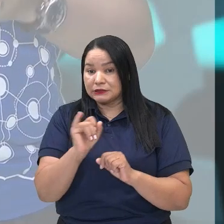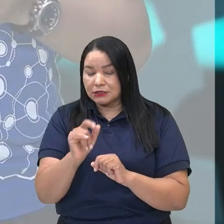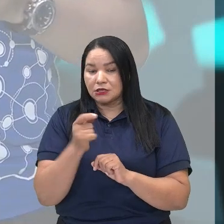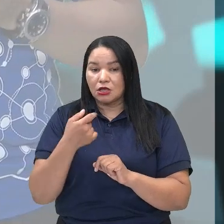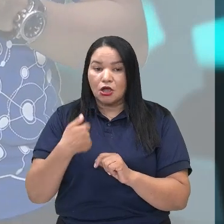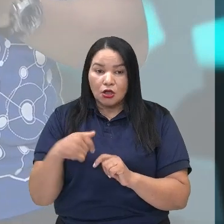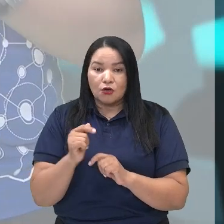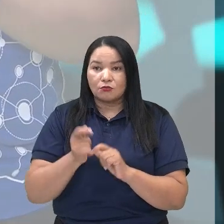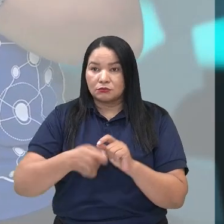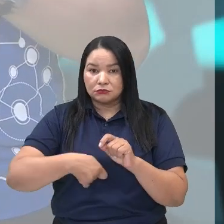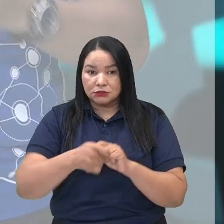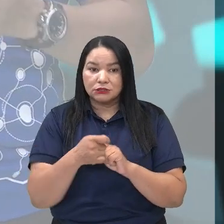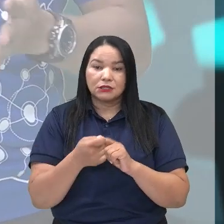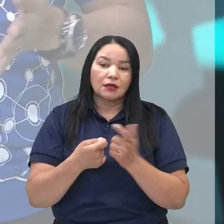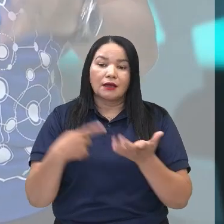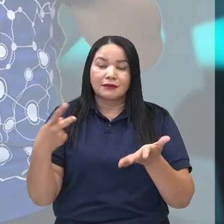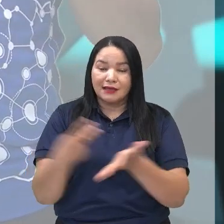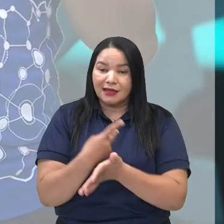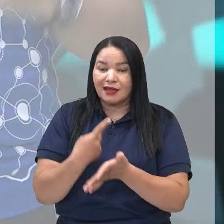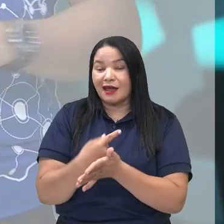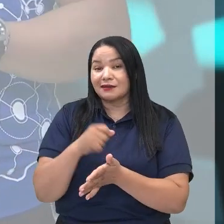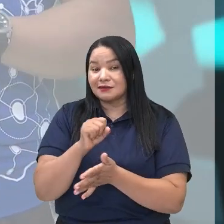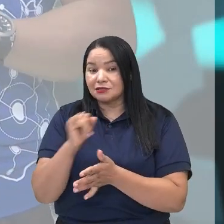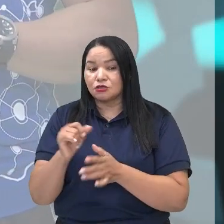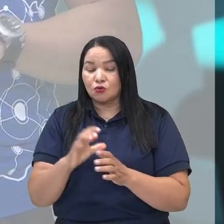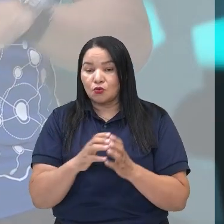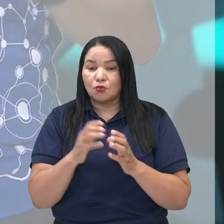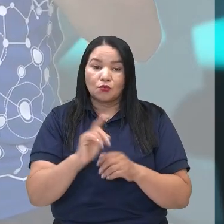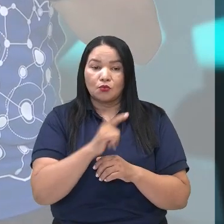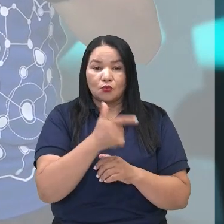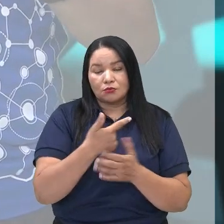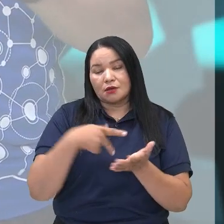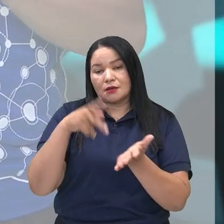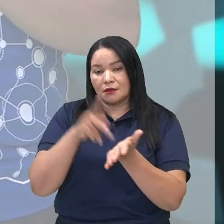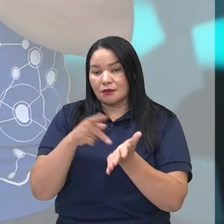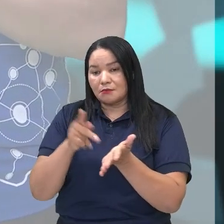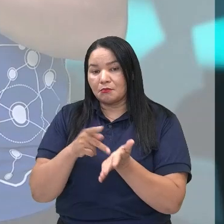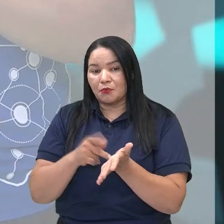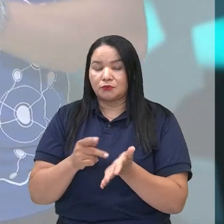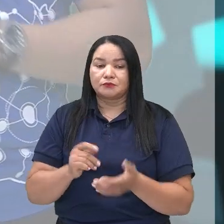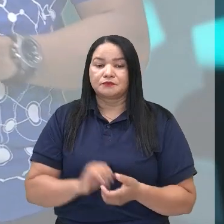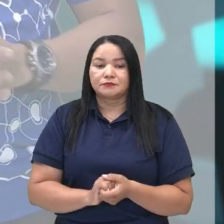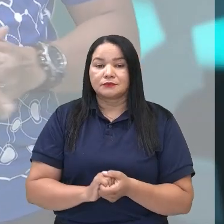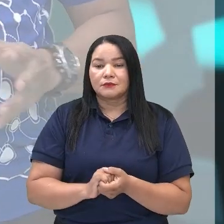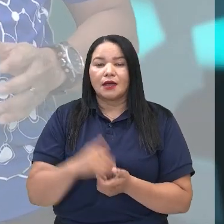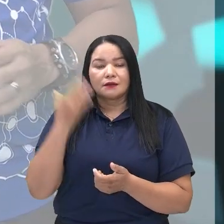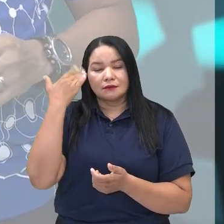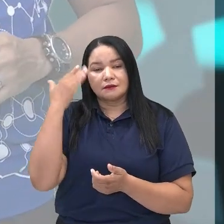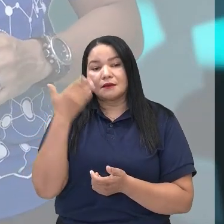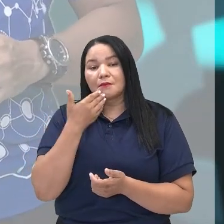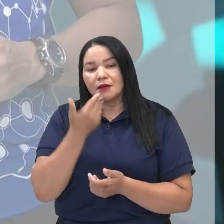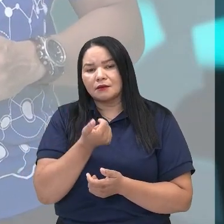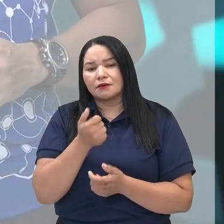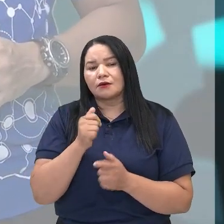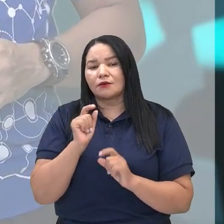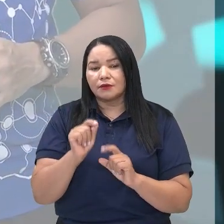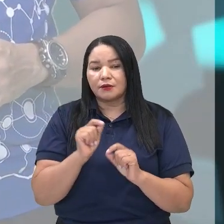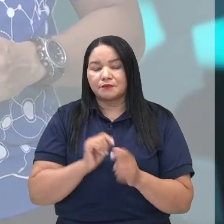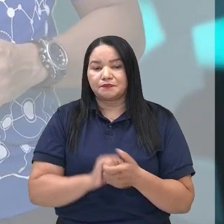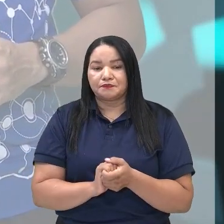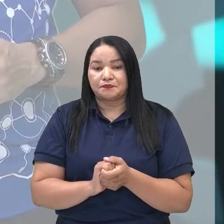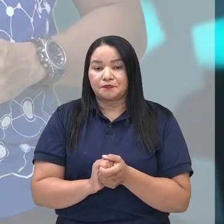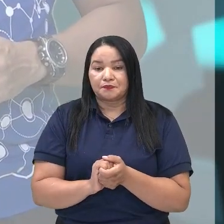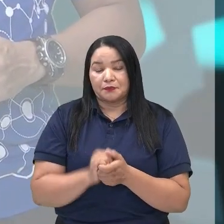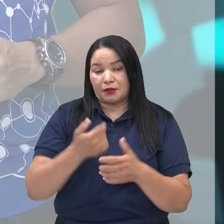e lancei de uma forma que o meu adversário não consiga recuperar, ponto para mim. Para a gente entender um pouco melhor essa pontuação, olha só, o jogo ele é disputado